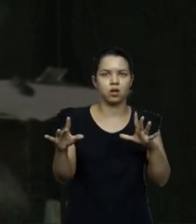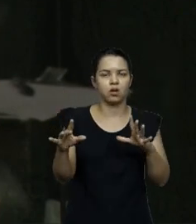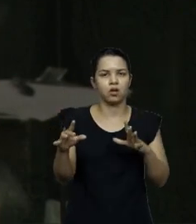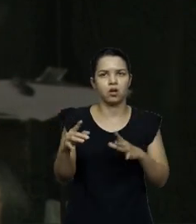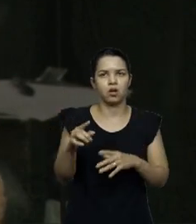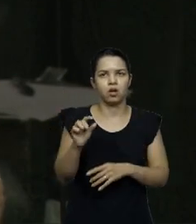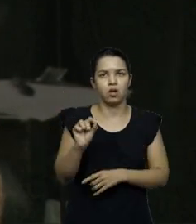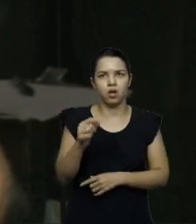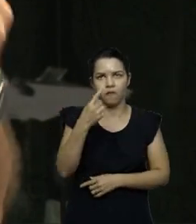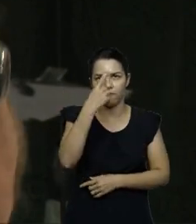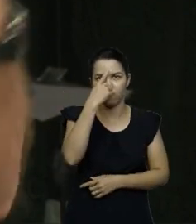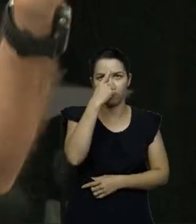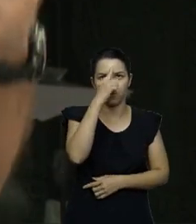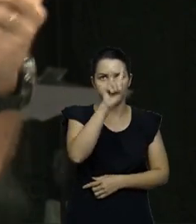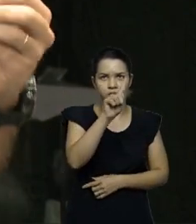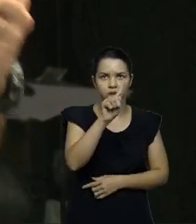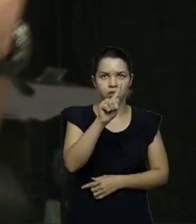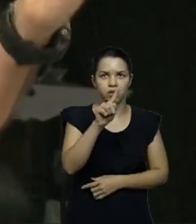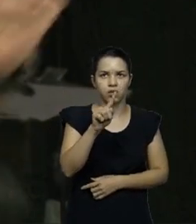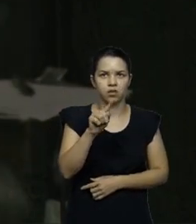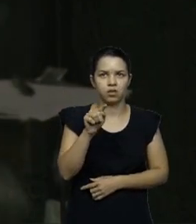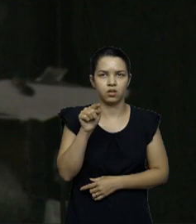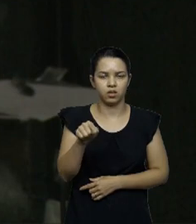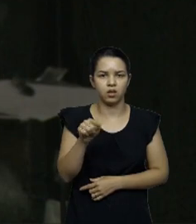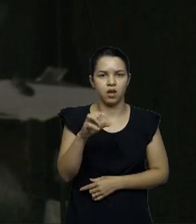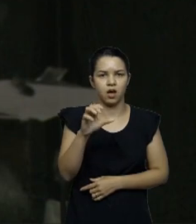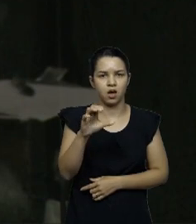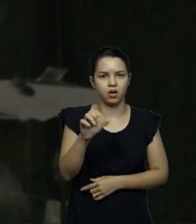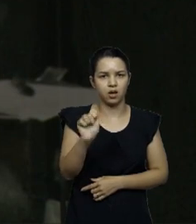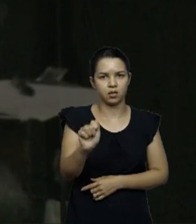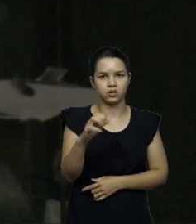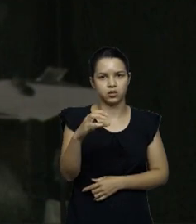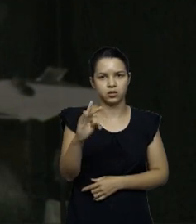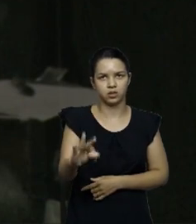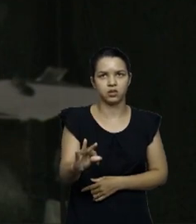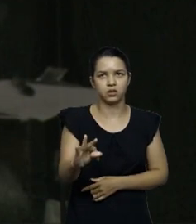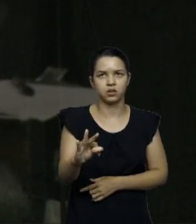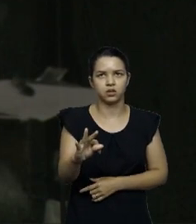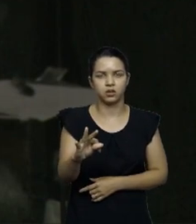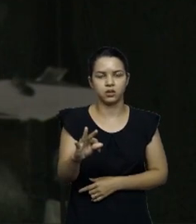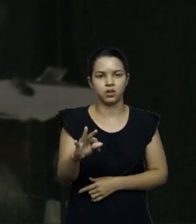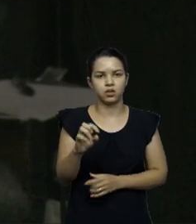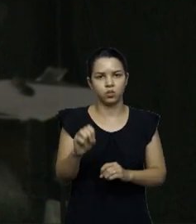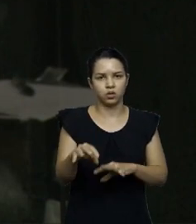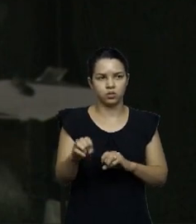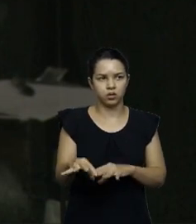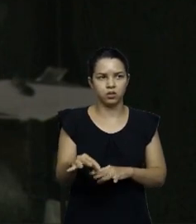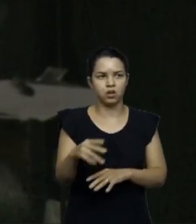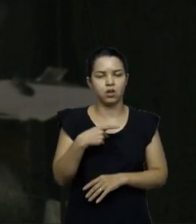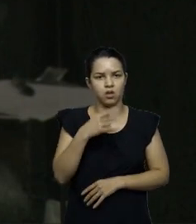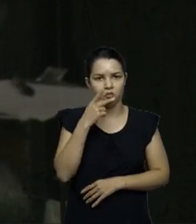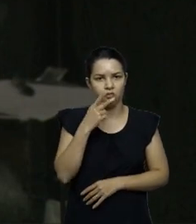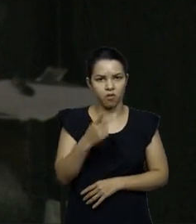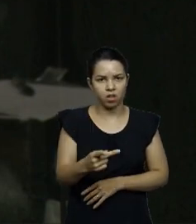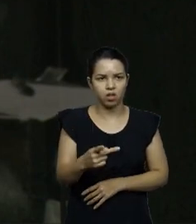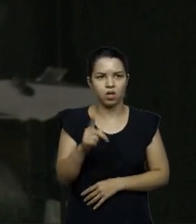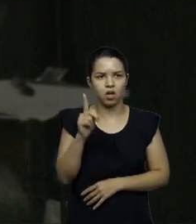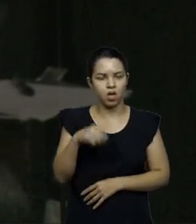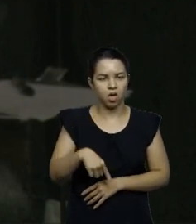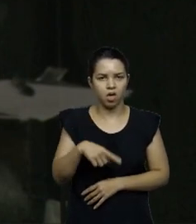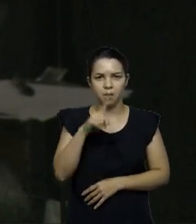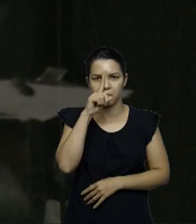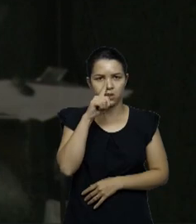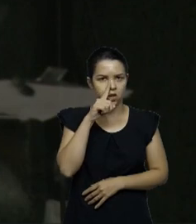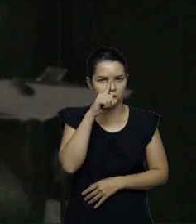inventado essa essa parte dos a certeza na educação e eu disse que era a maior praga perniciosa